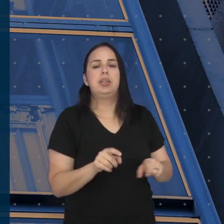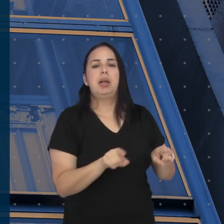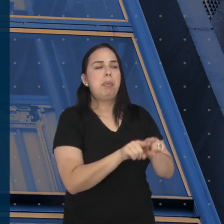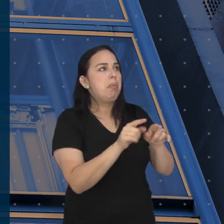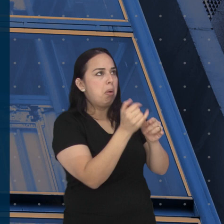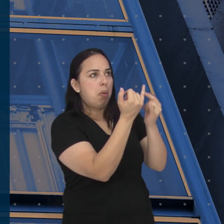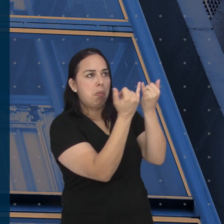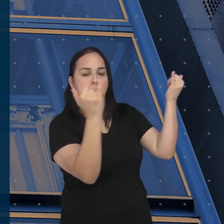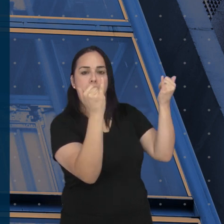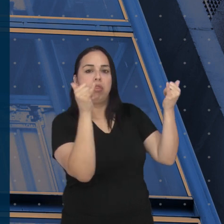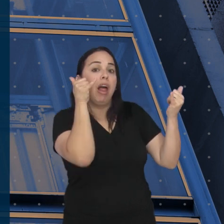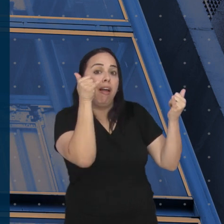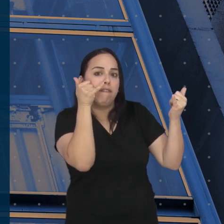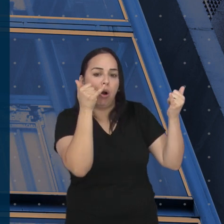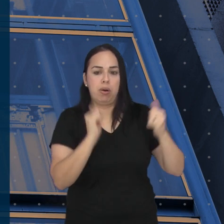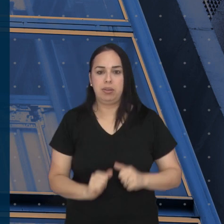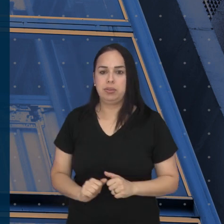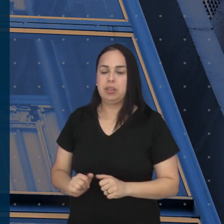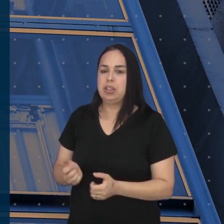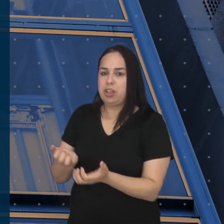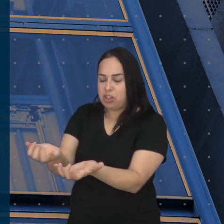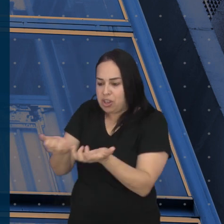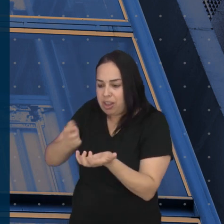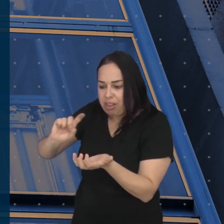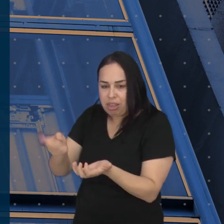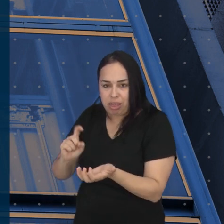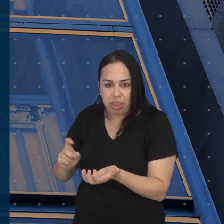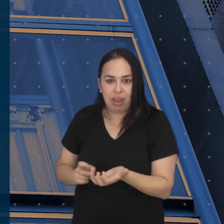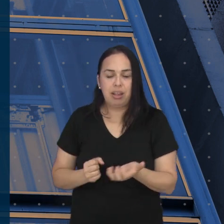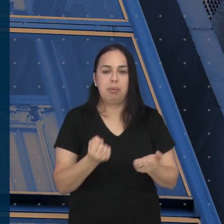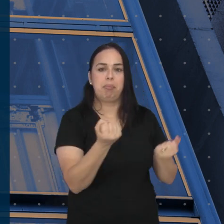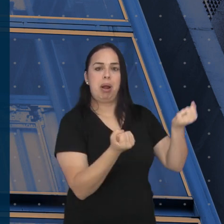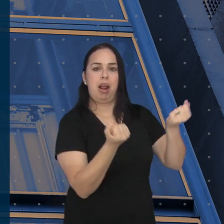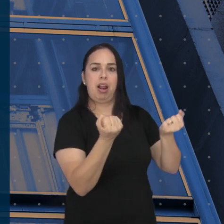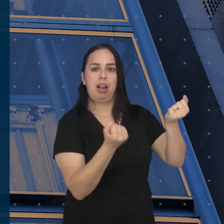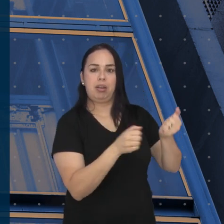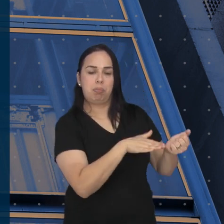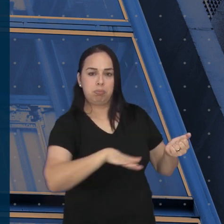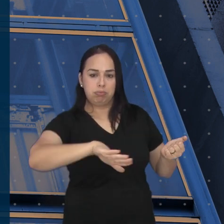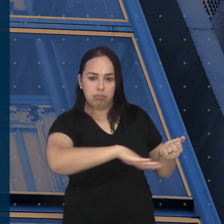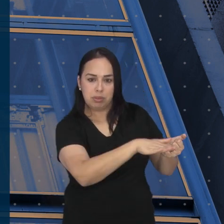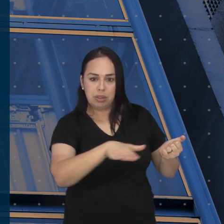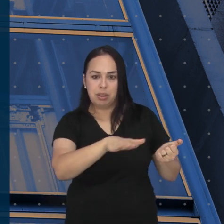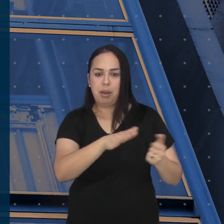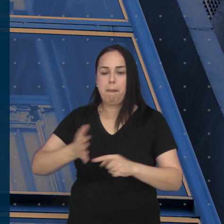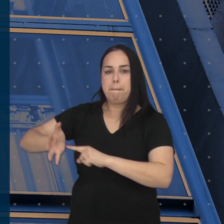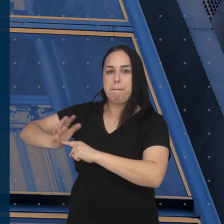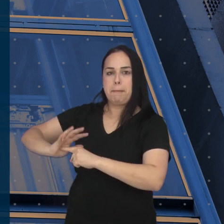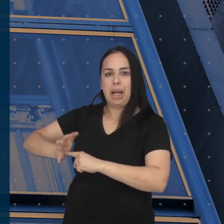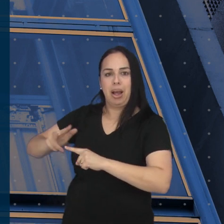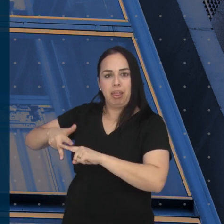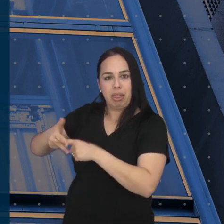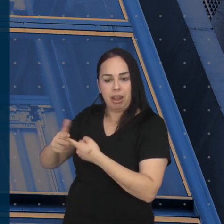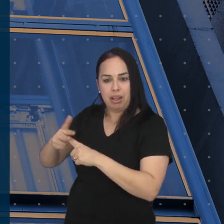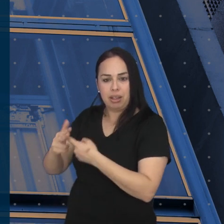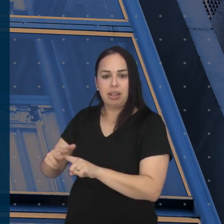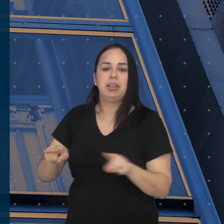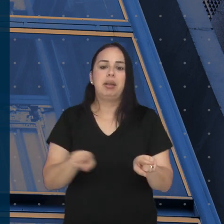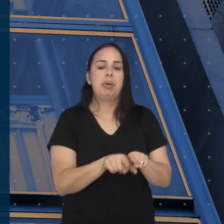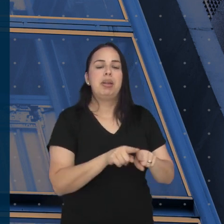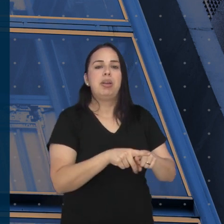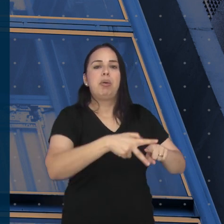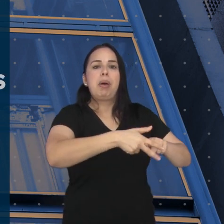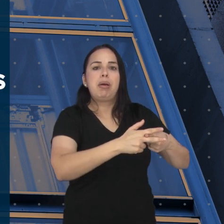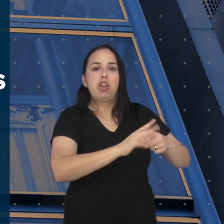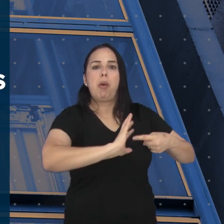linhas telefônicas e telegráficas, jardineiro, manobrista, mecânico de automóvel, mecânico de manutenção de